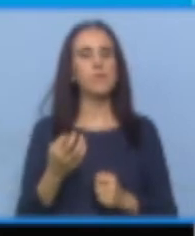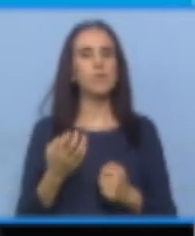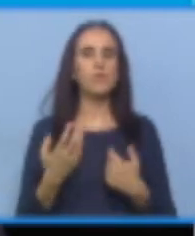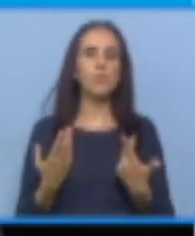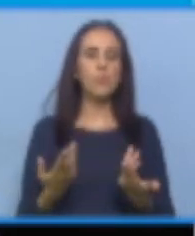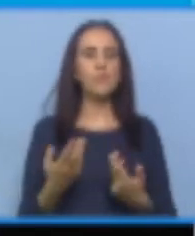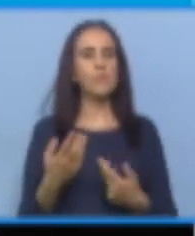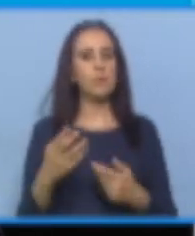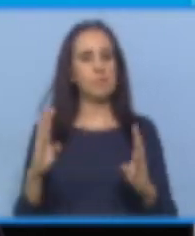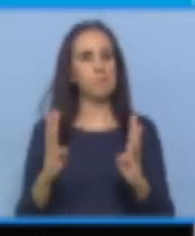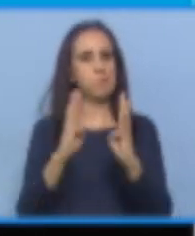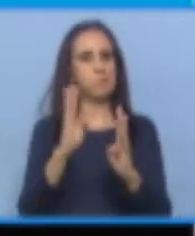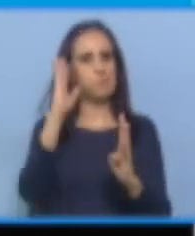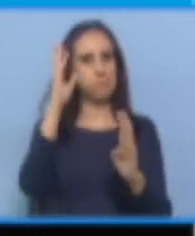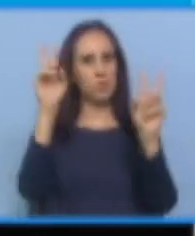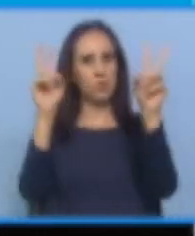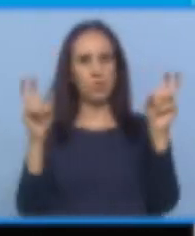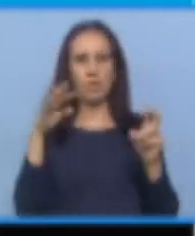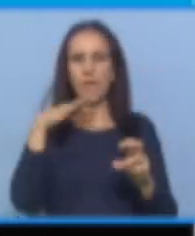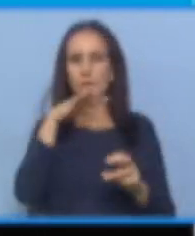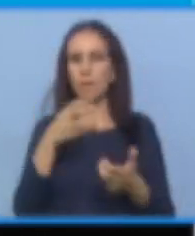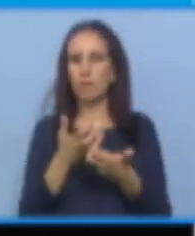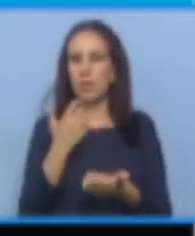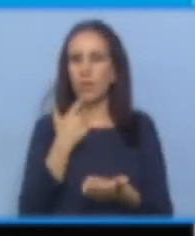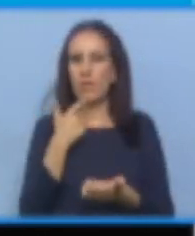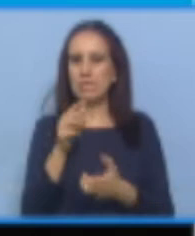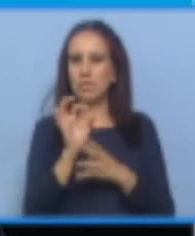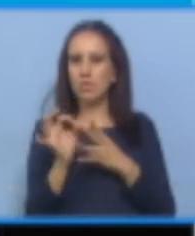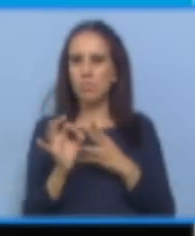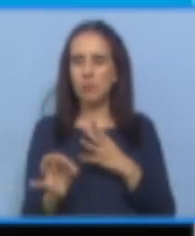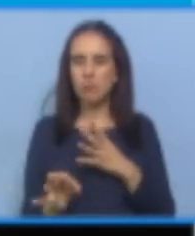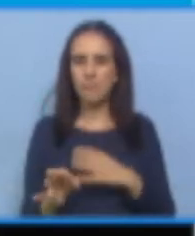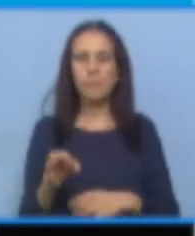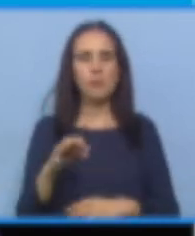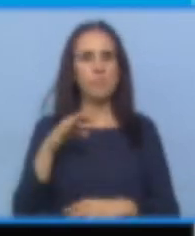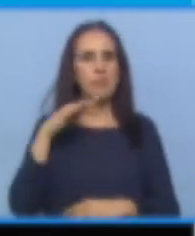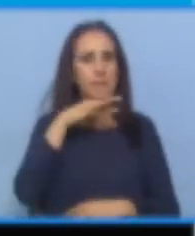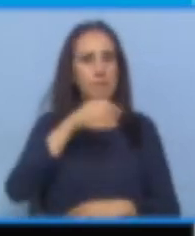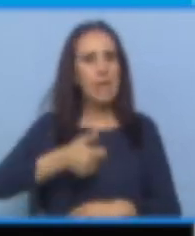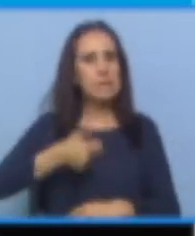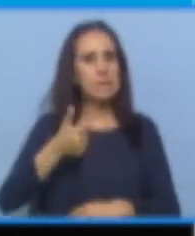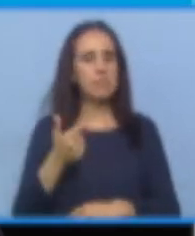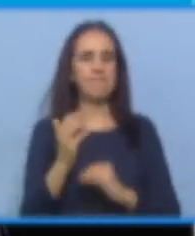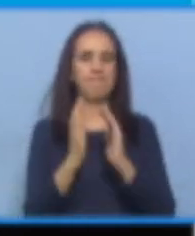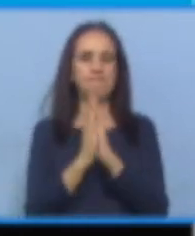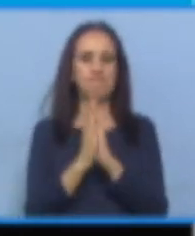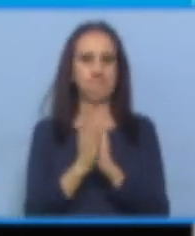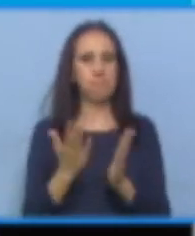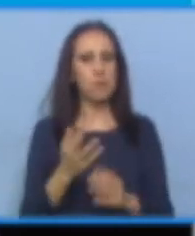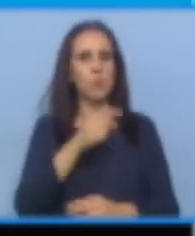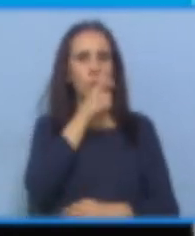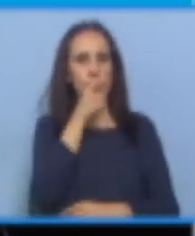o próprio sínodo sobre a família sublinhou muito este aspecto da família, sujeito da pastoral, portanto,